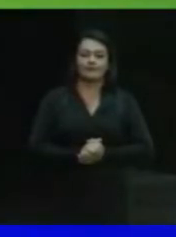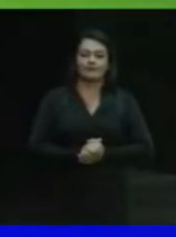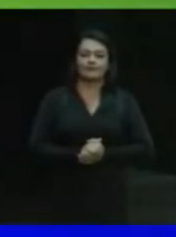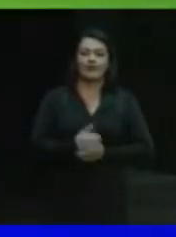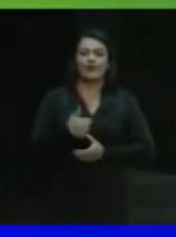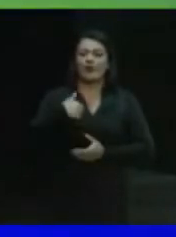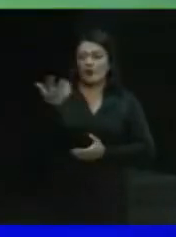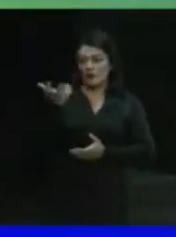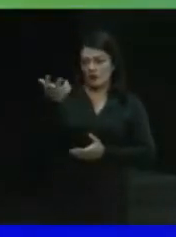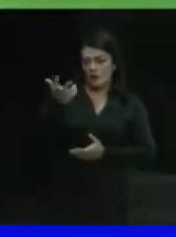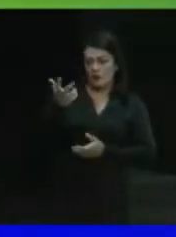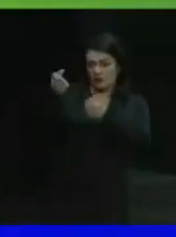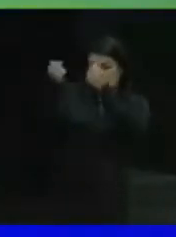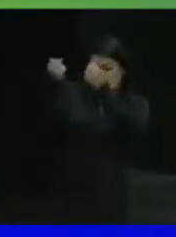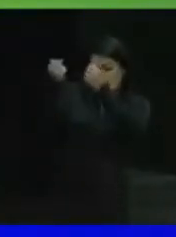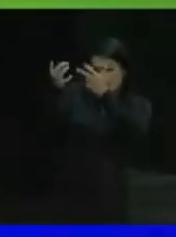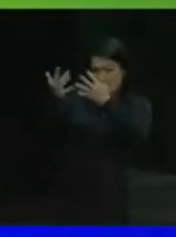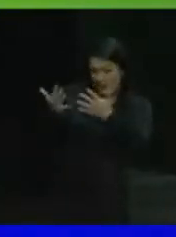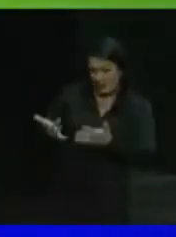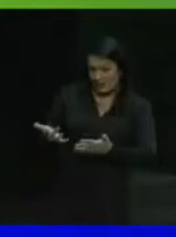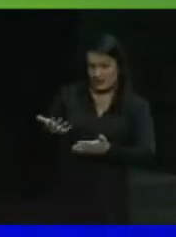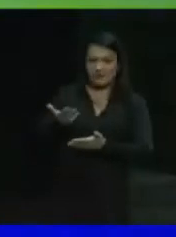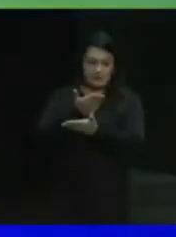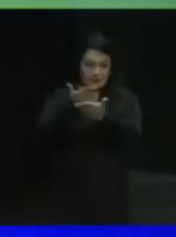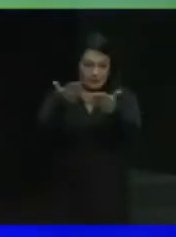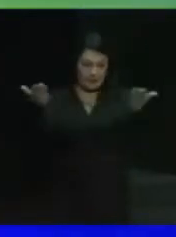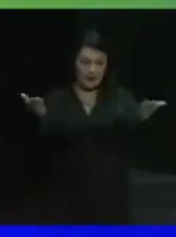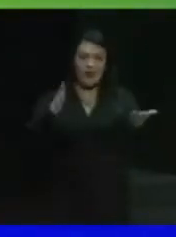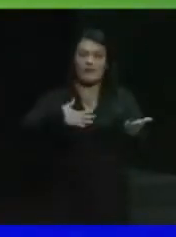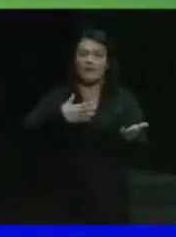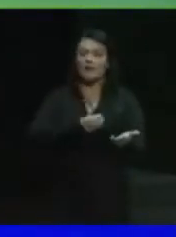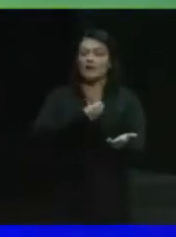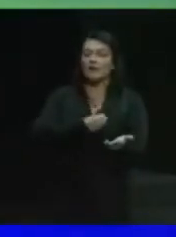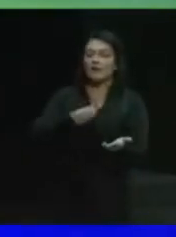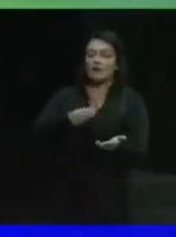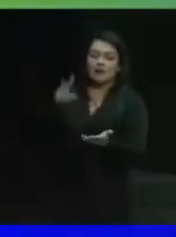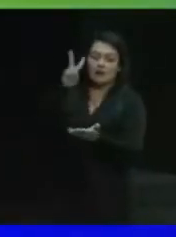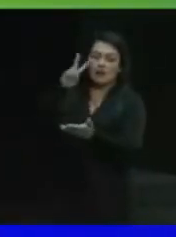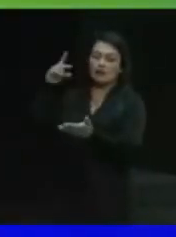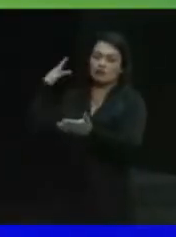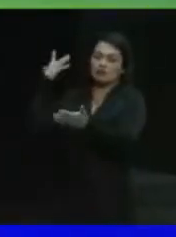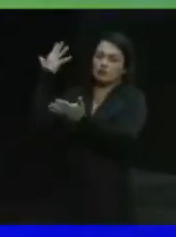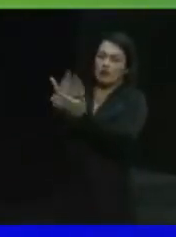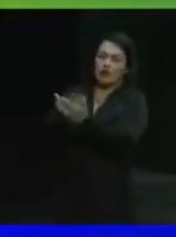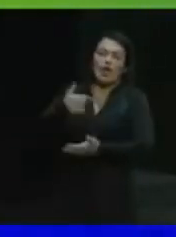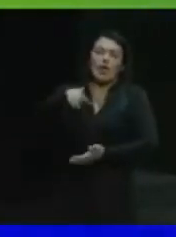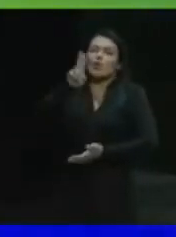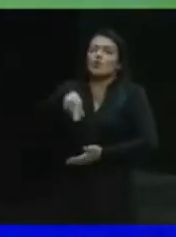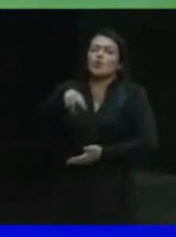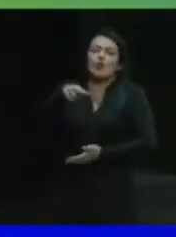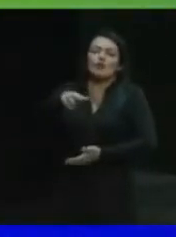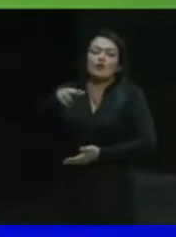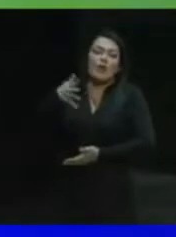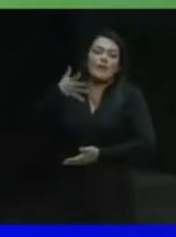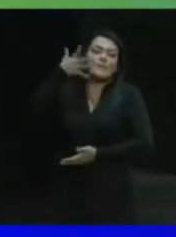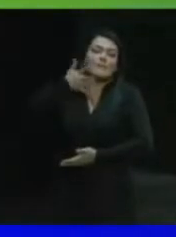Eu quero contar um pouquinho para vocês sobre a minha história. Eu nunca fui um político. Eu